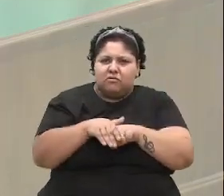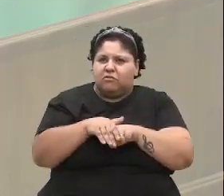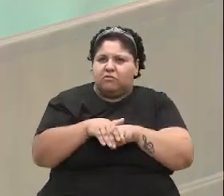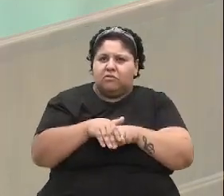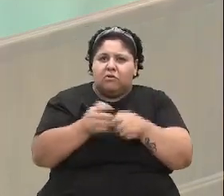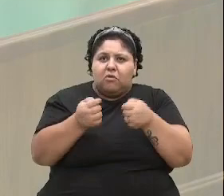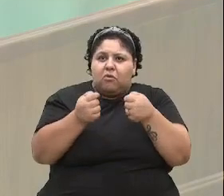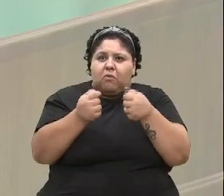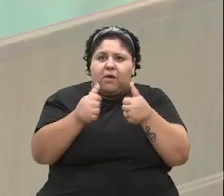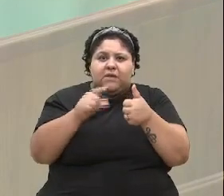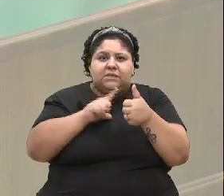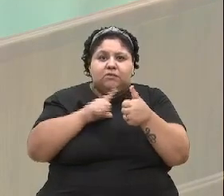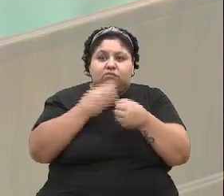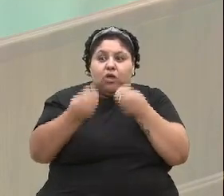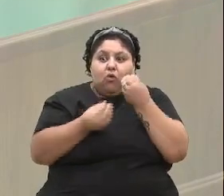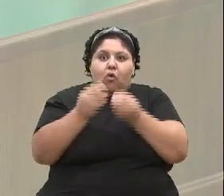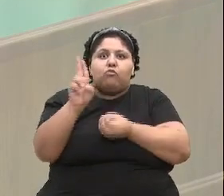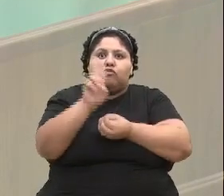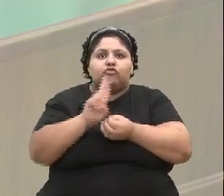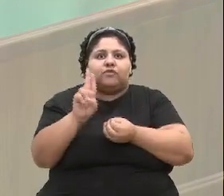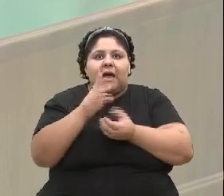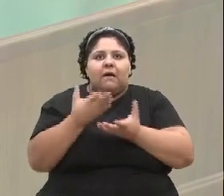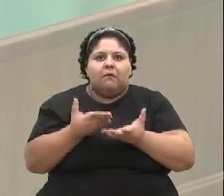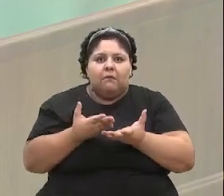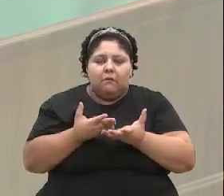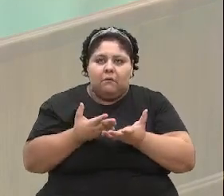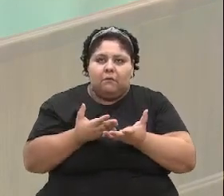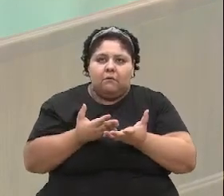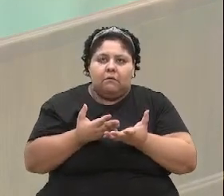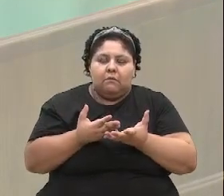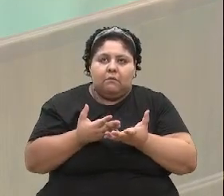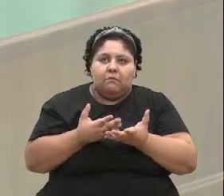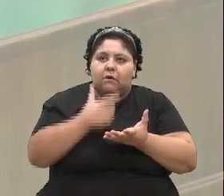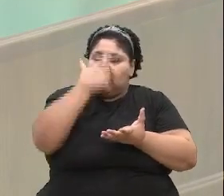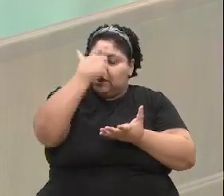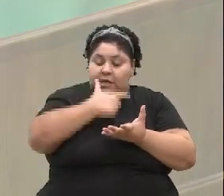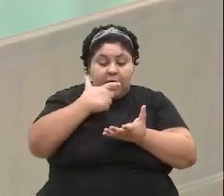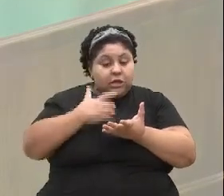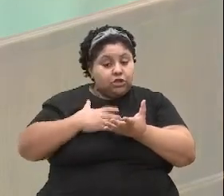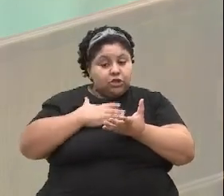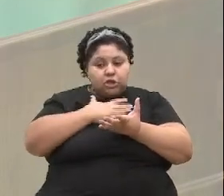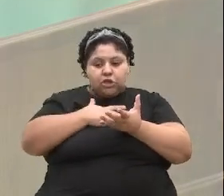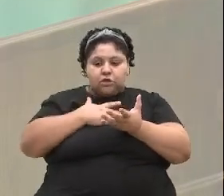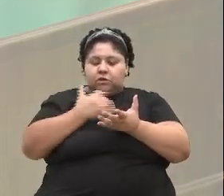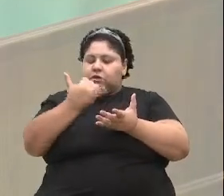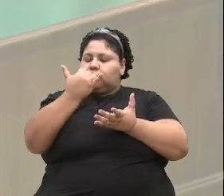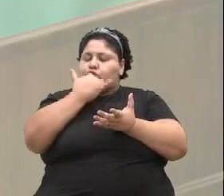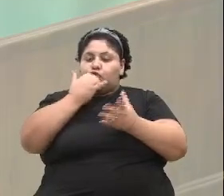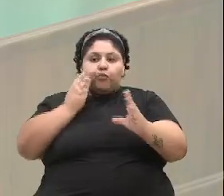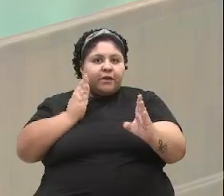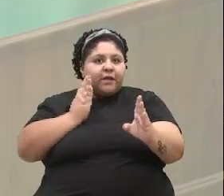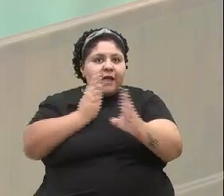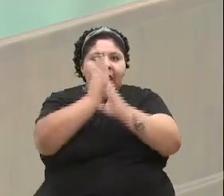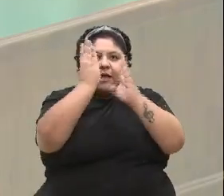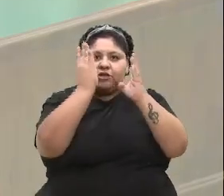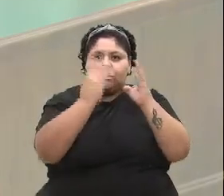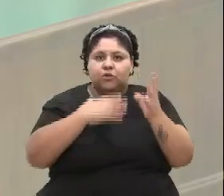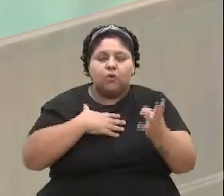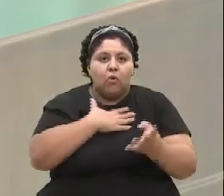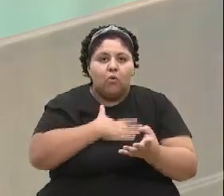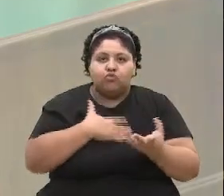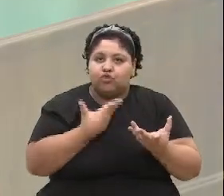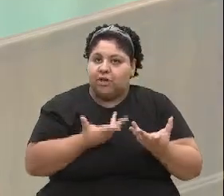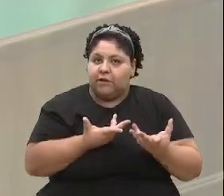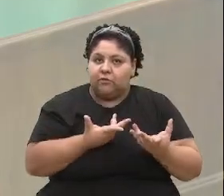intransitável que ache uma forma como fez no passado no Jardim América como